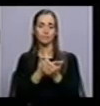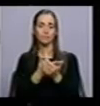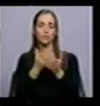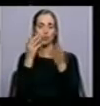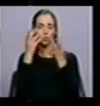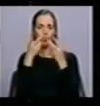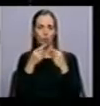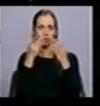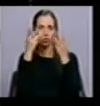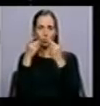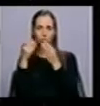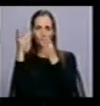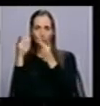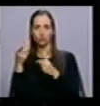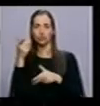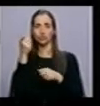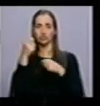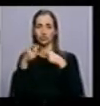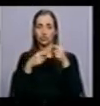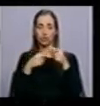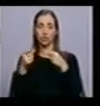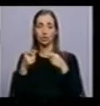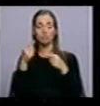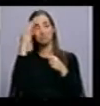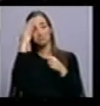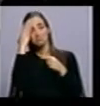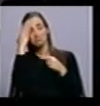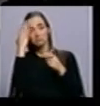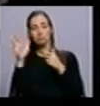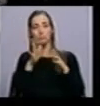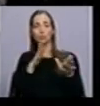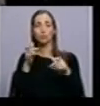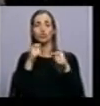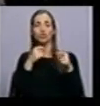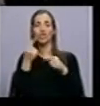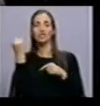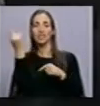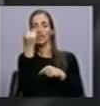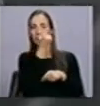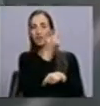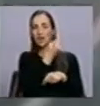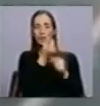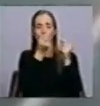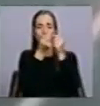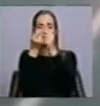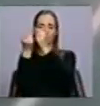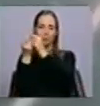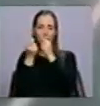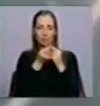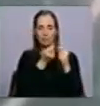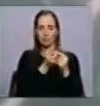estrelas. E às vezes até mesmo a fazer estimativas das estrelas que estavam em cada uma desses pedacinhos do céu